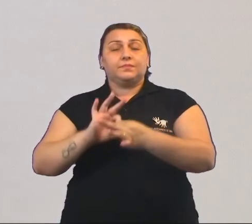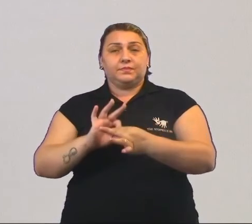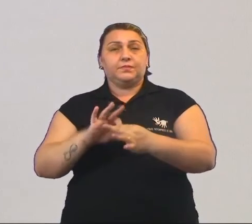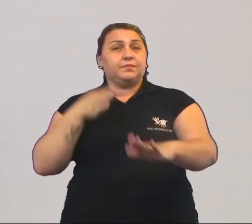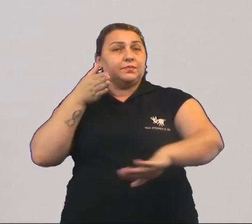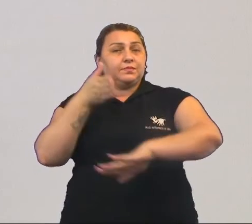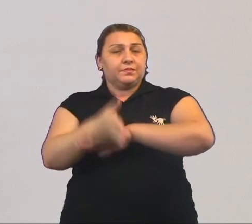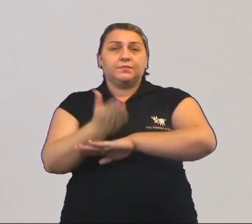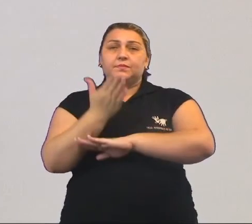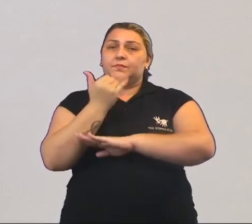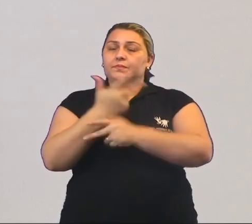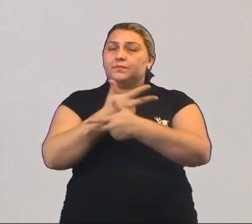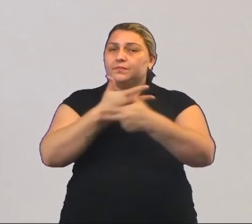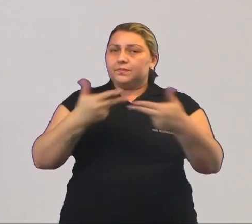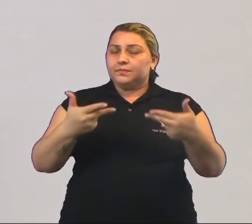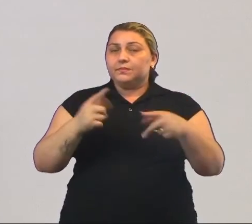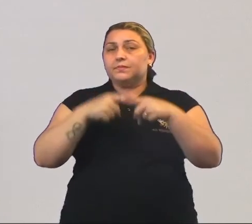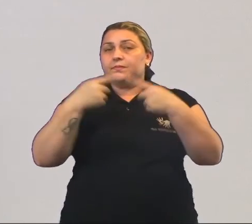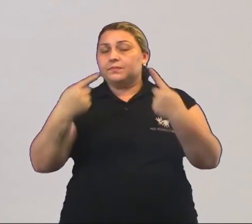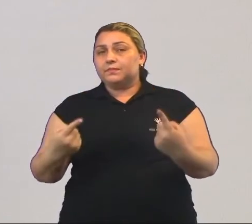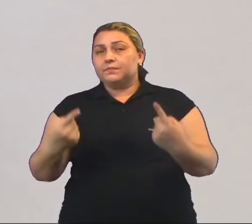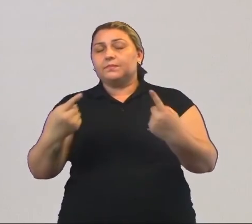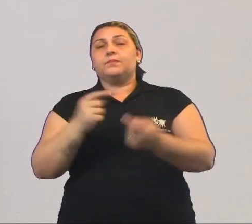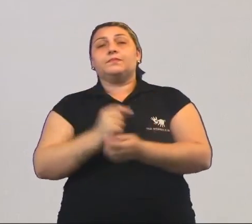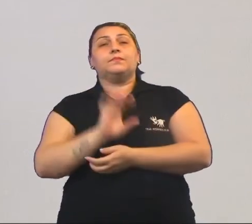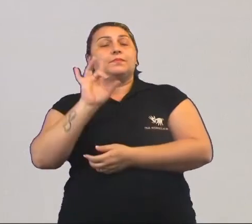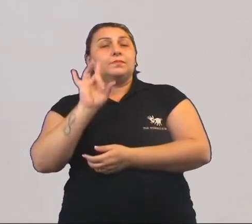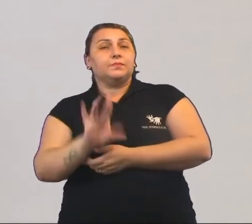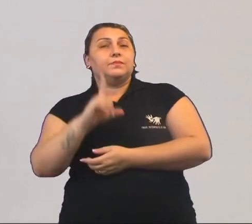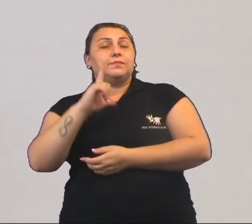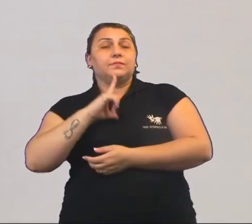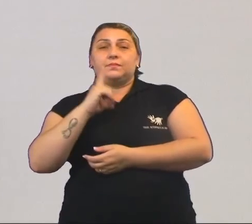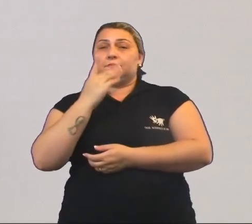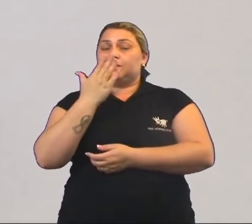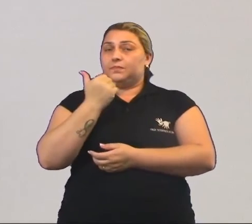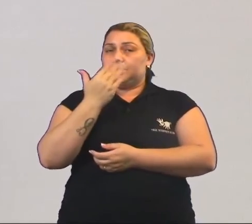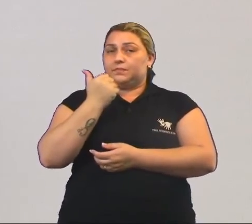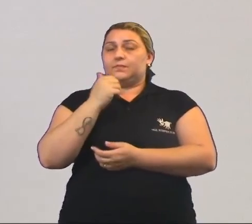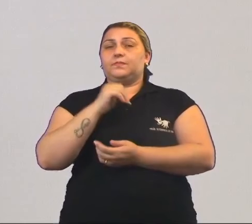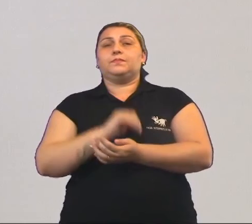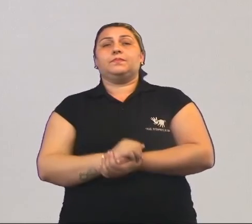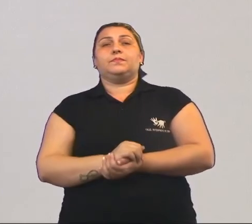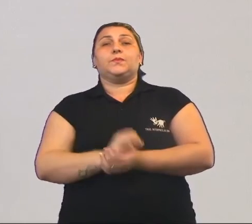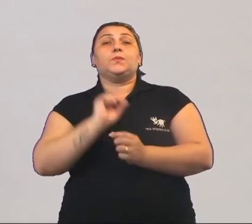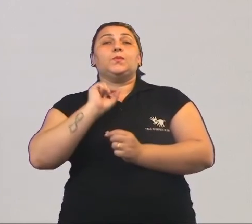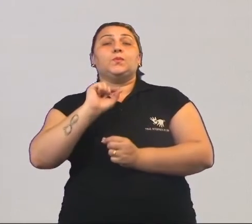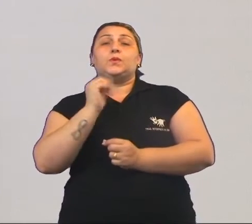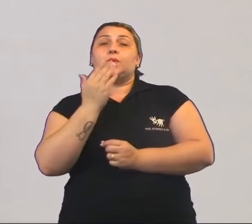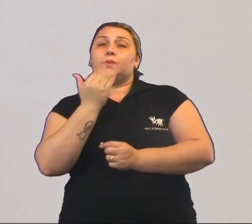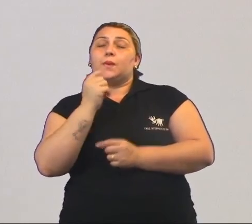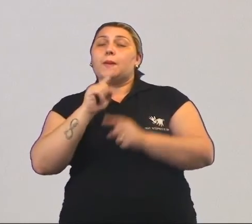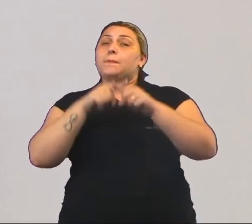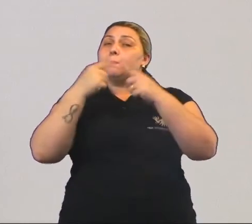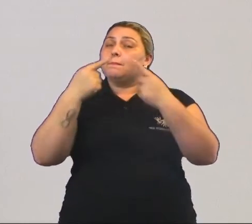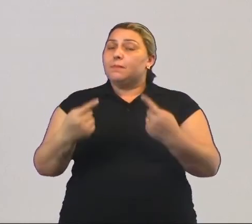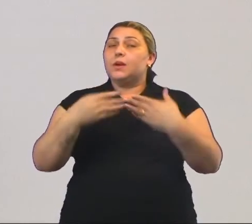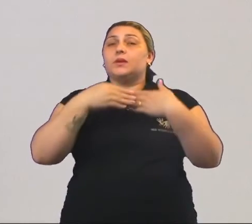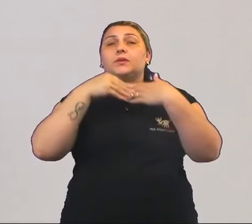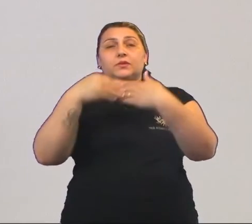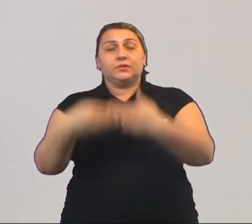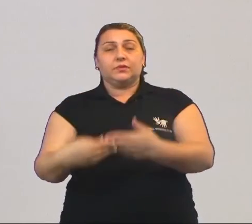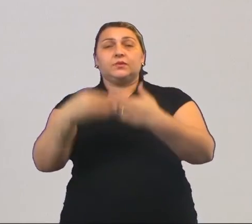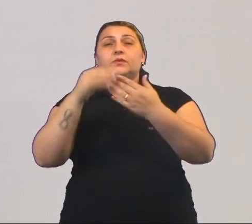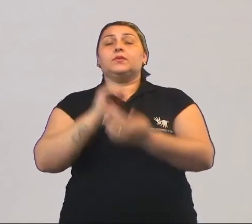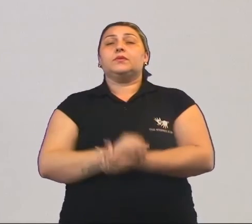ao acesso à alimentação, mas não somente ter alimentação, não somente ter o que comer, mas levando em